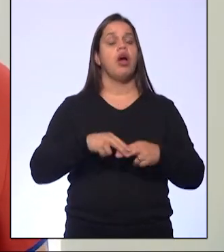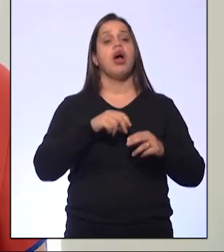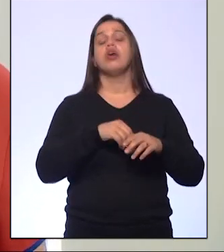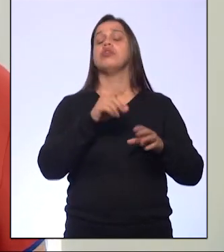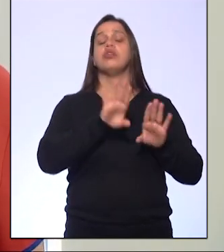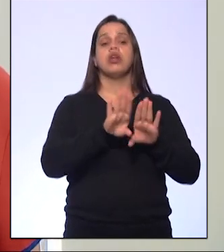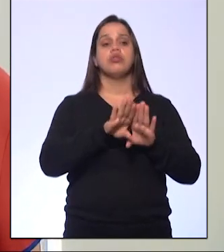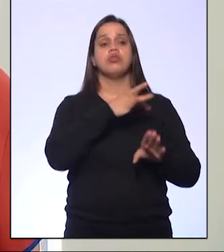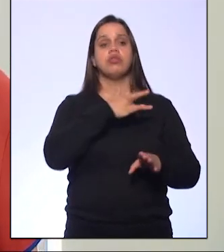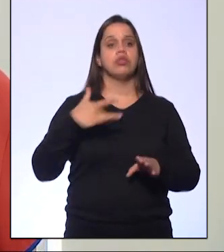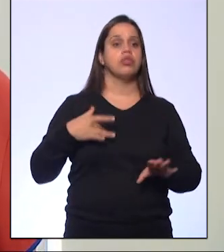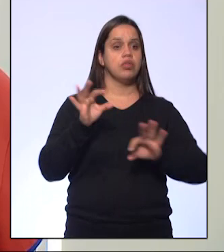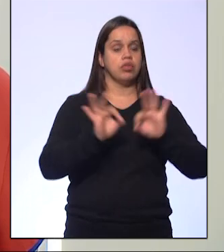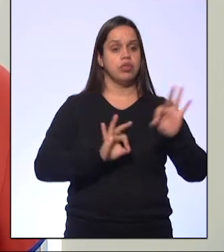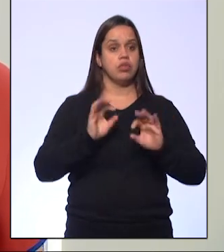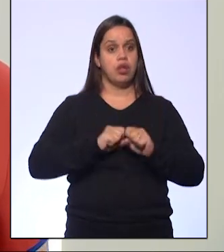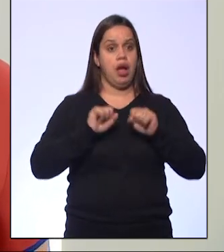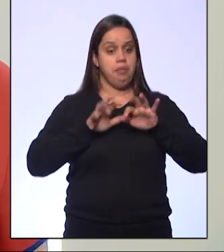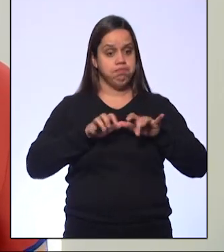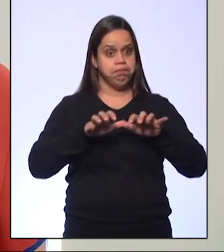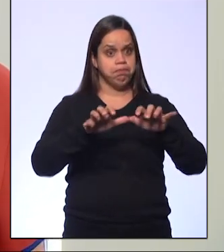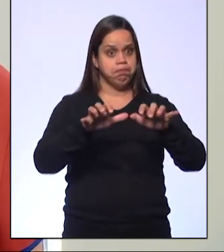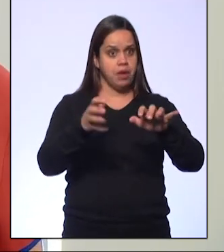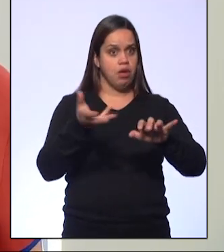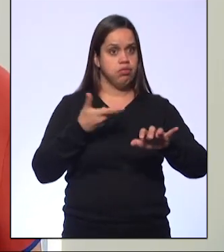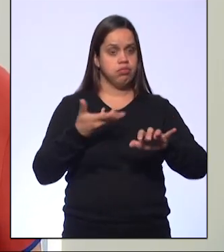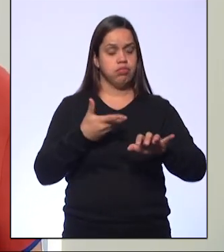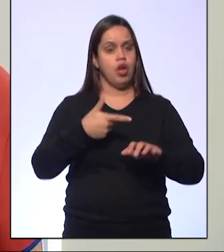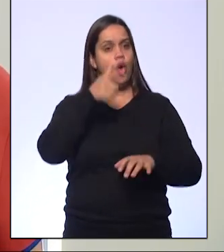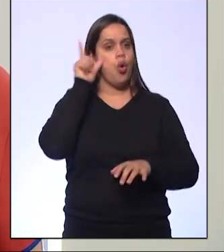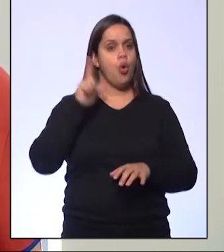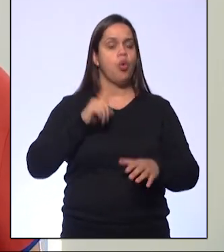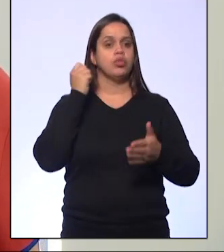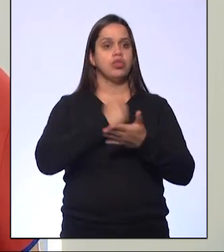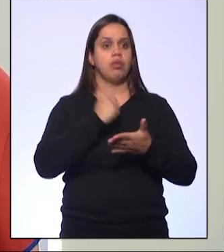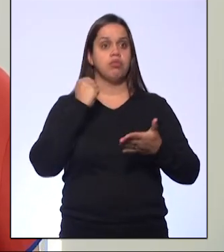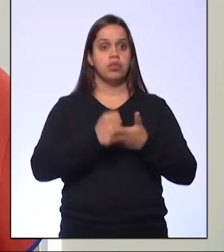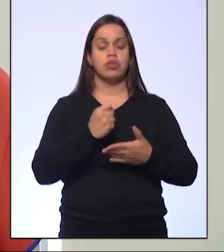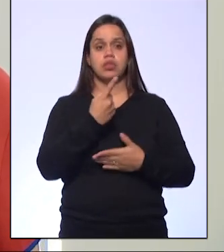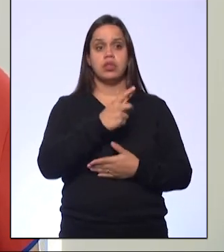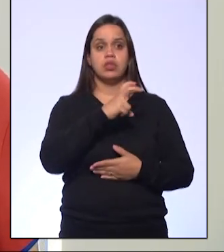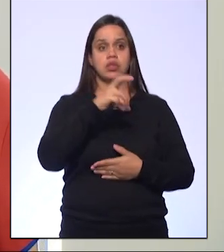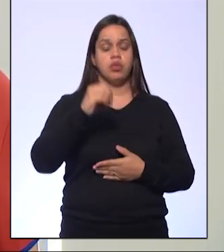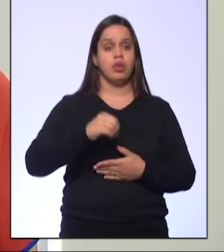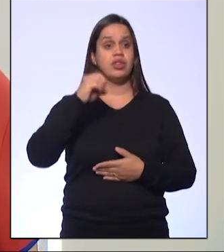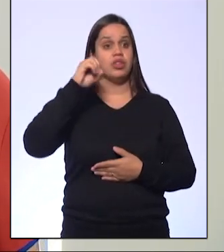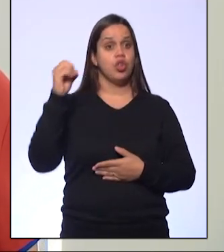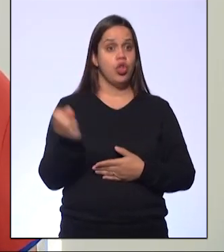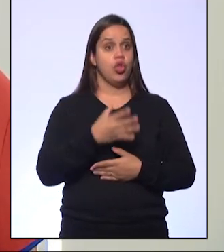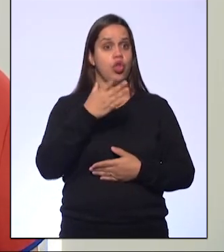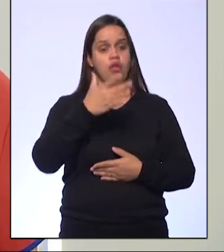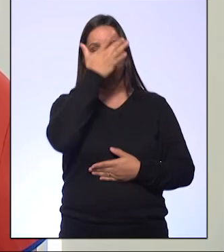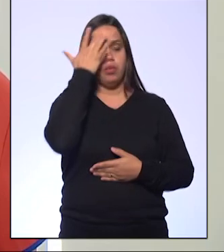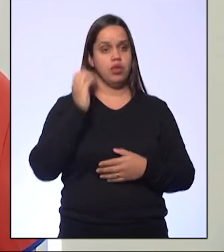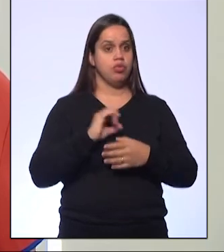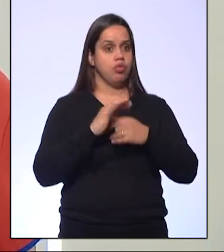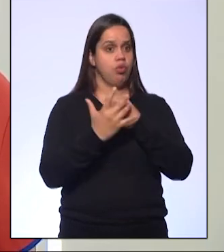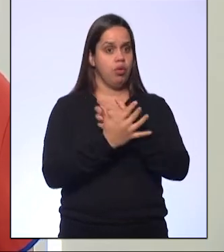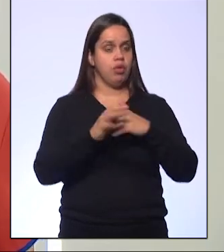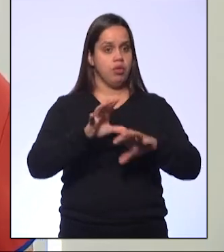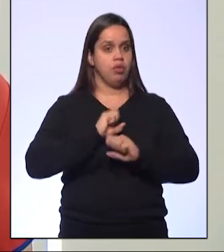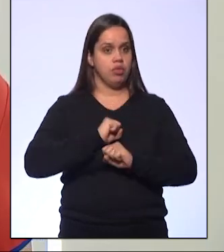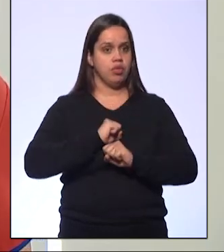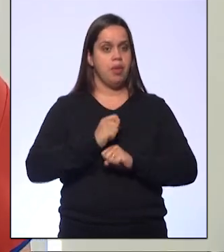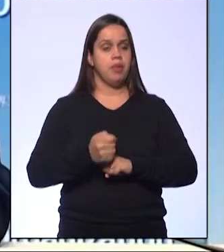a pandemia está acelerando. Só ontem foram registrados 150 mil novos casos, quase metade deles